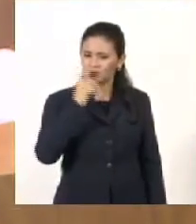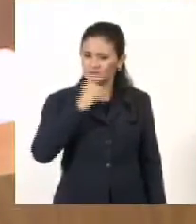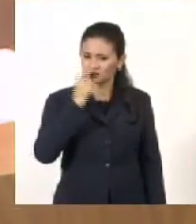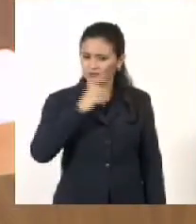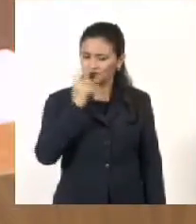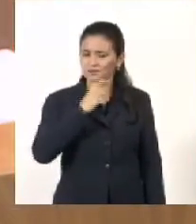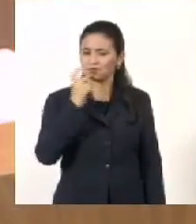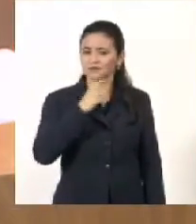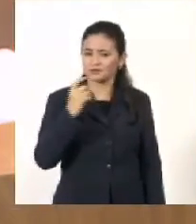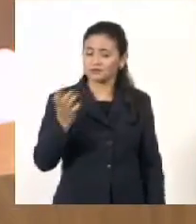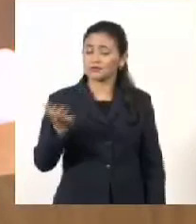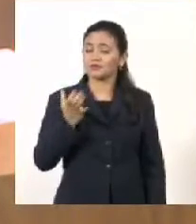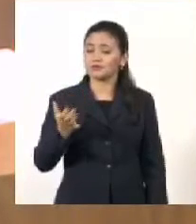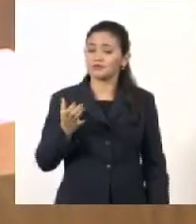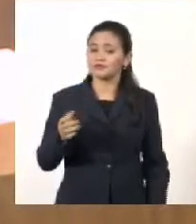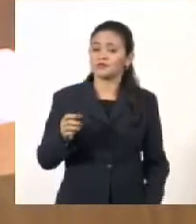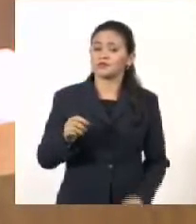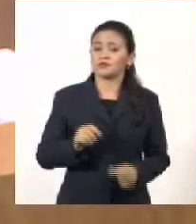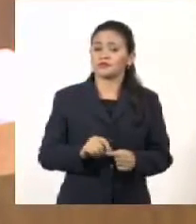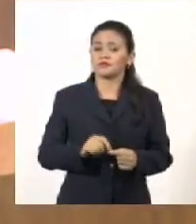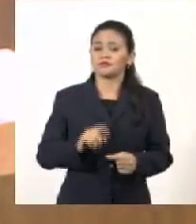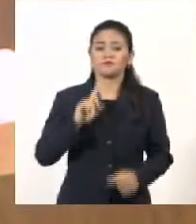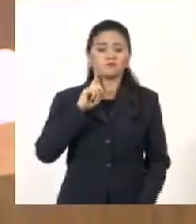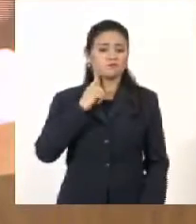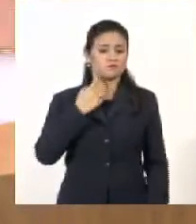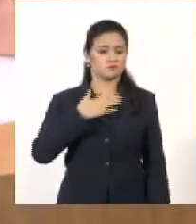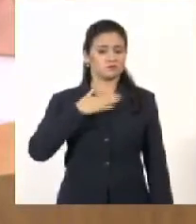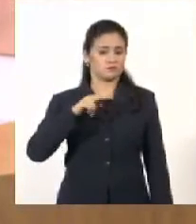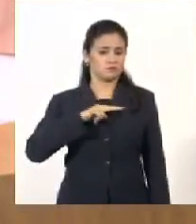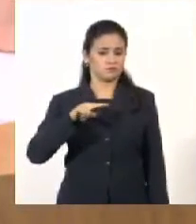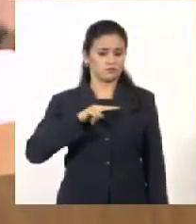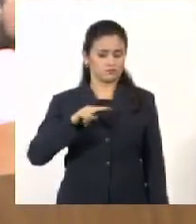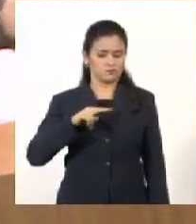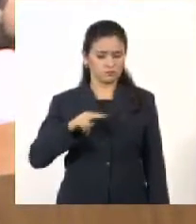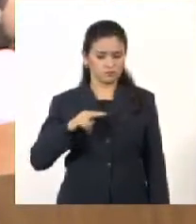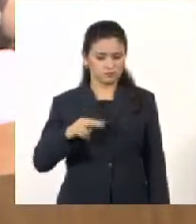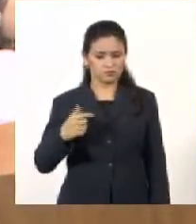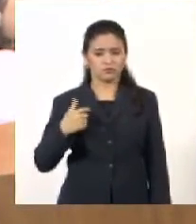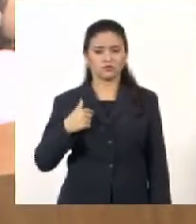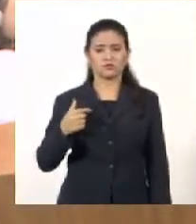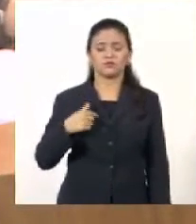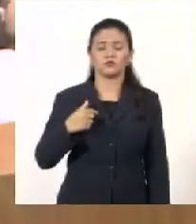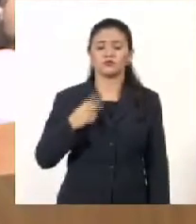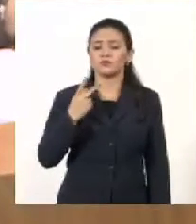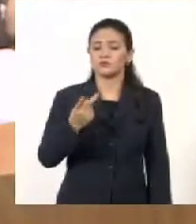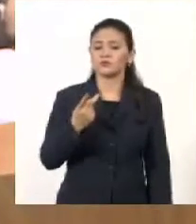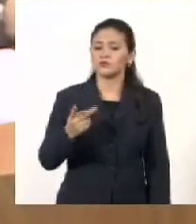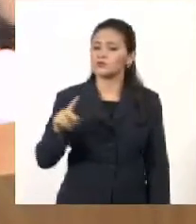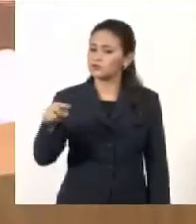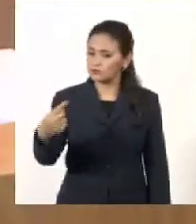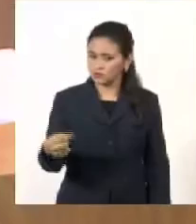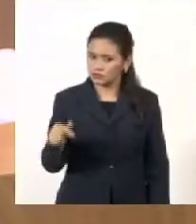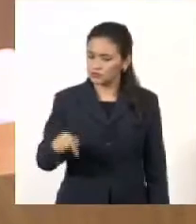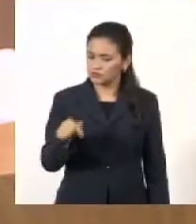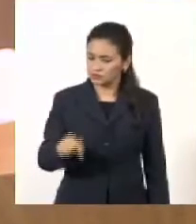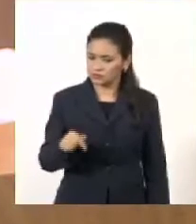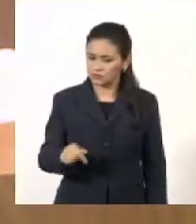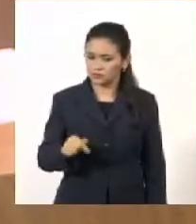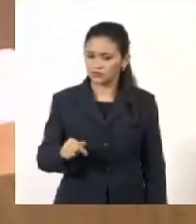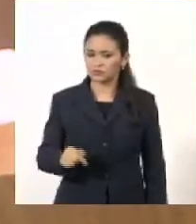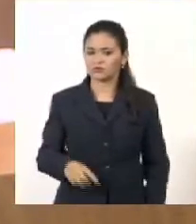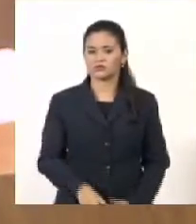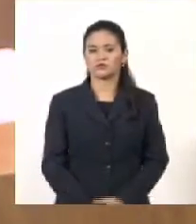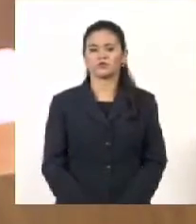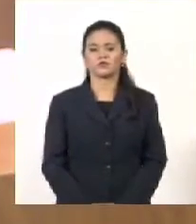de me envolver em uma situação no qual eu vou fazer uma citação logo daqui a pouco aqui e vou entregar